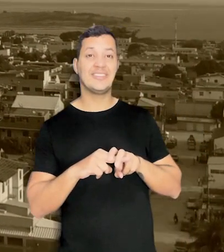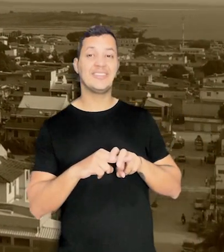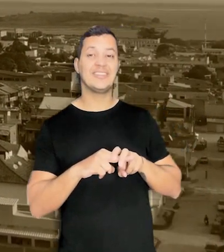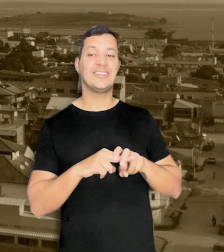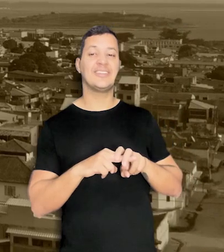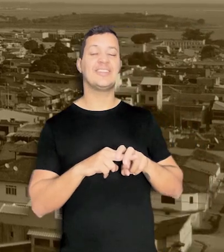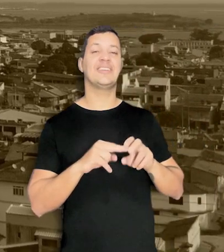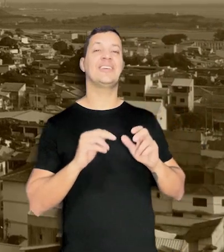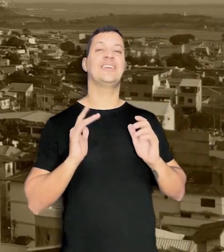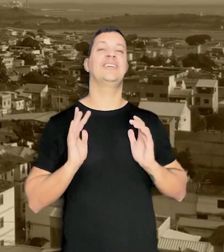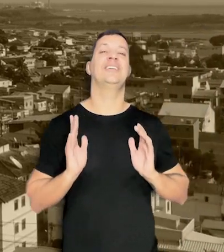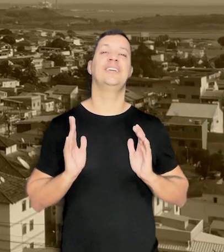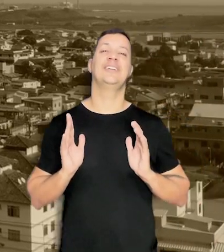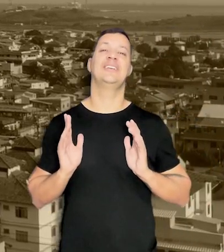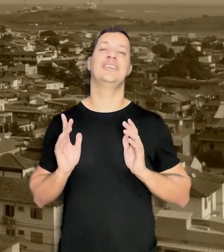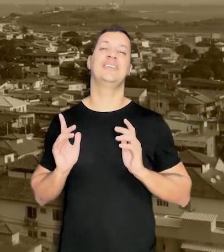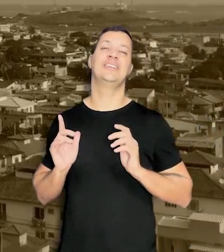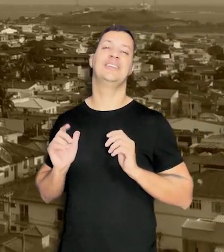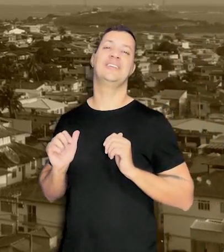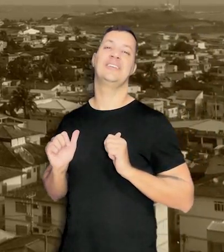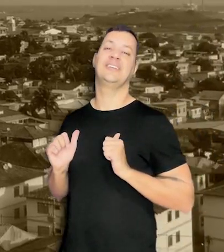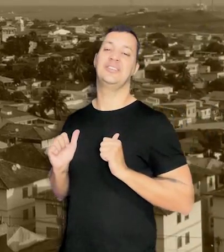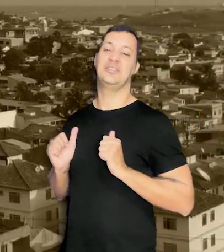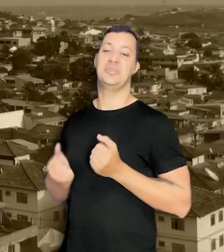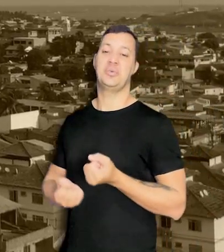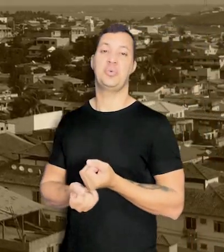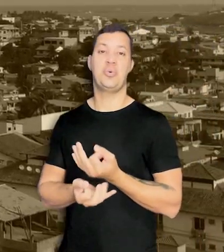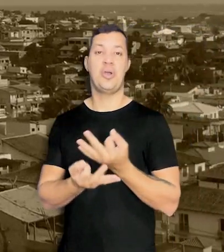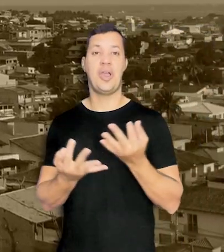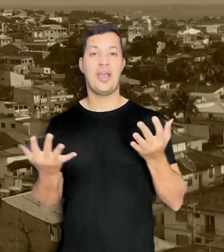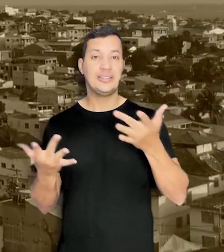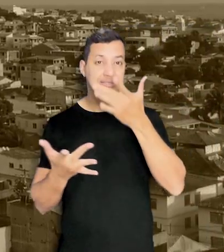E lá tá cheio de gente.